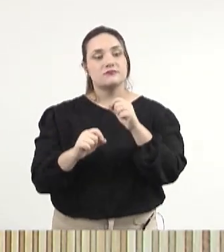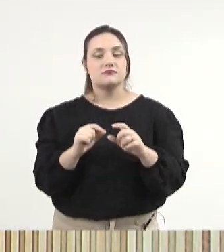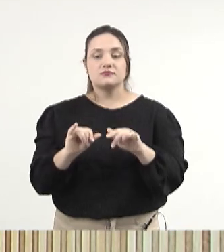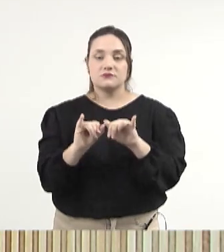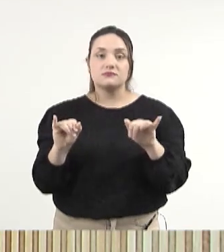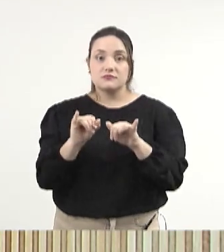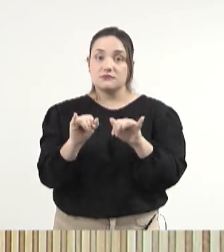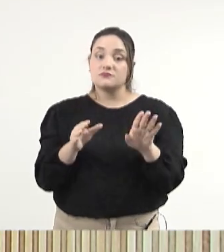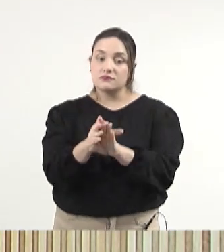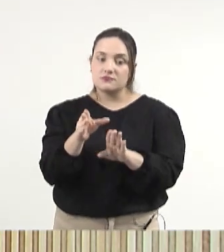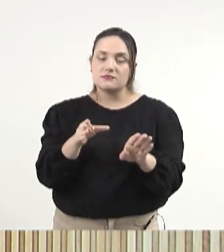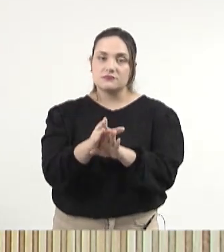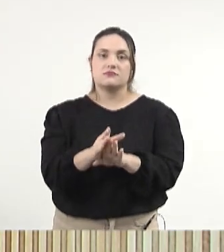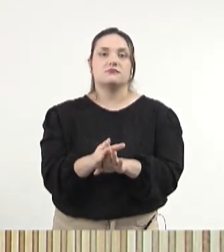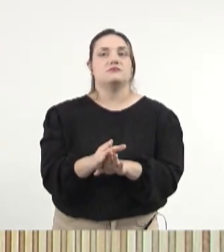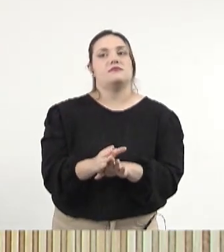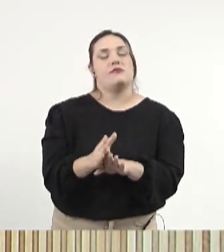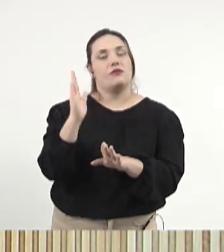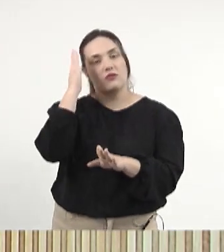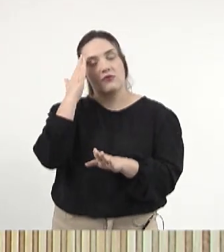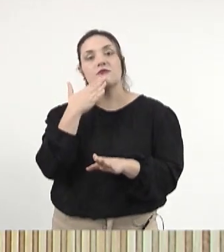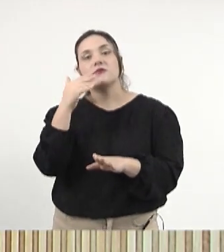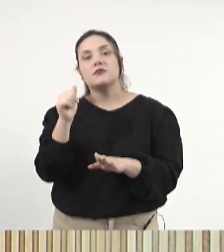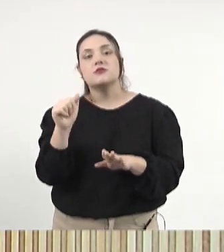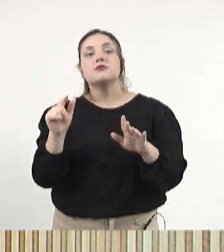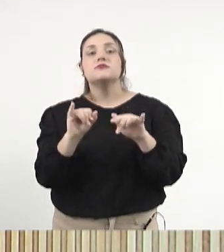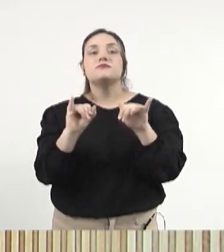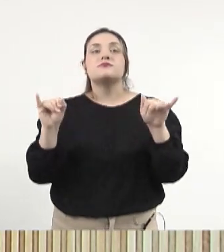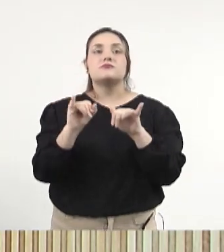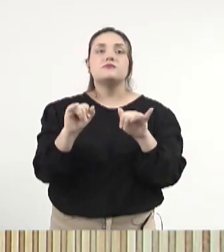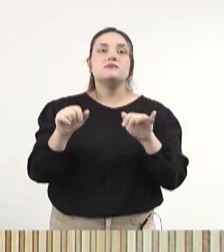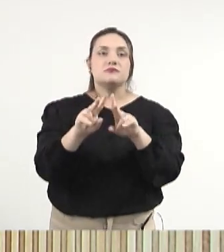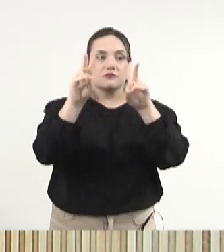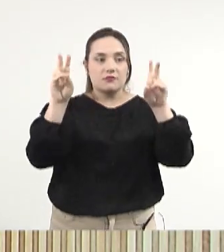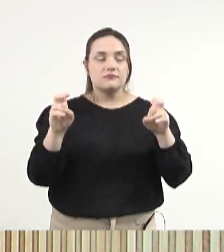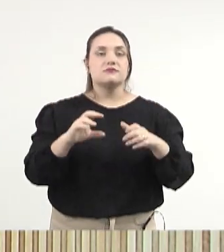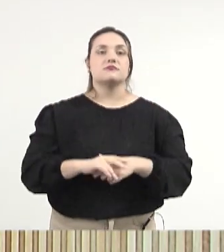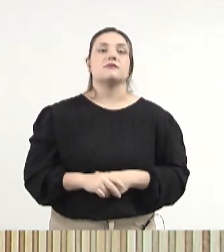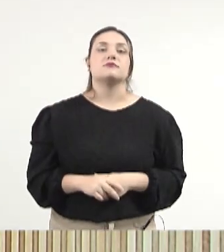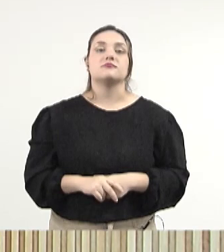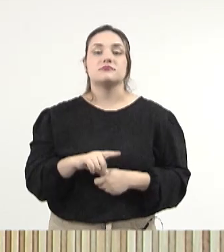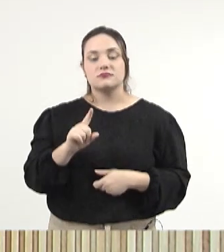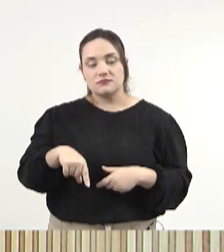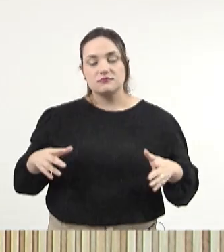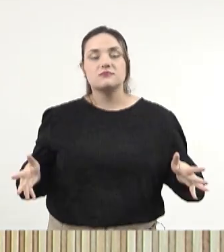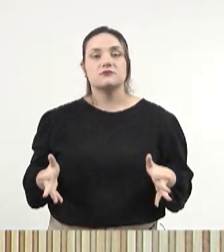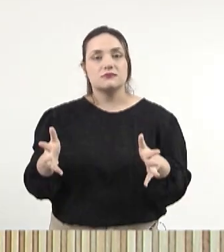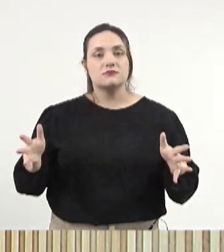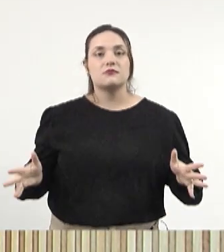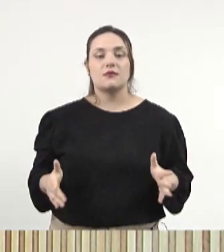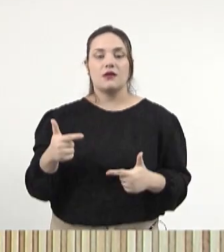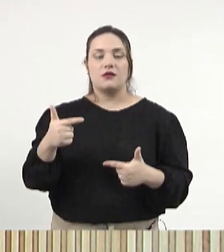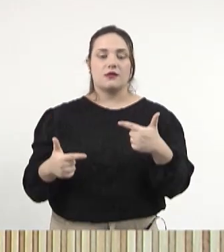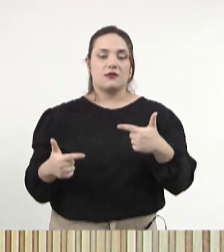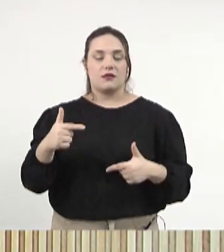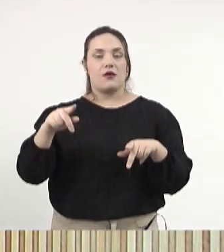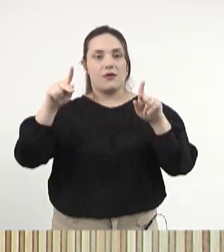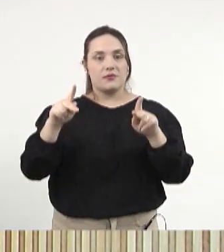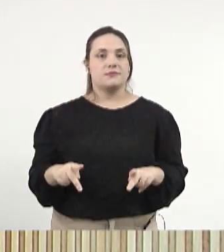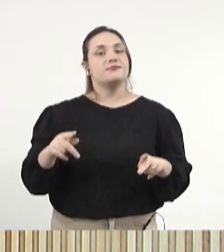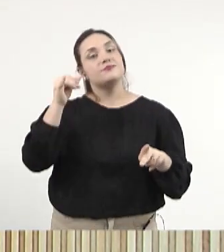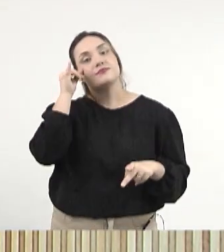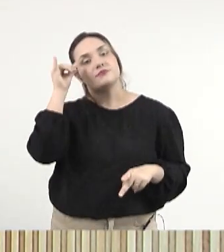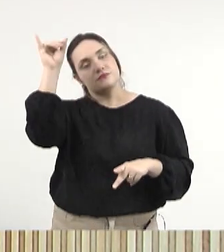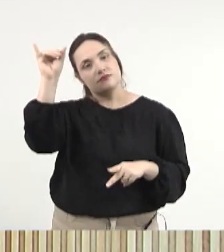campanhas educativas, divulgar as informações relacionadas a esse assunto e estimular, inclusive, políticas públicas que